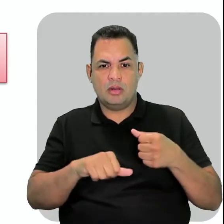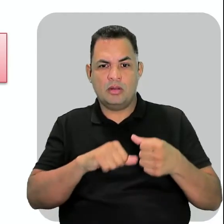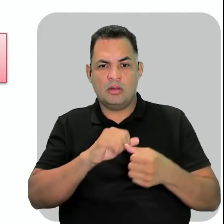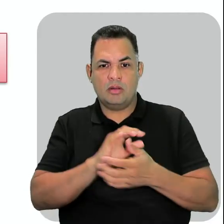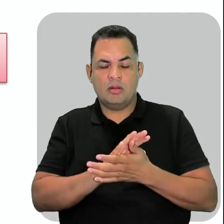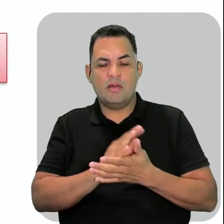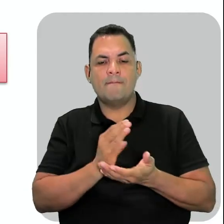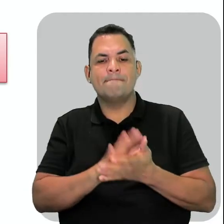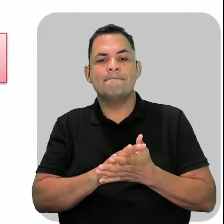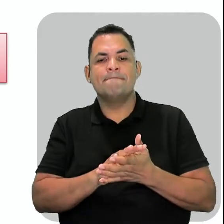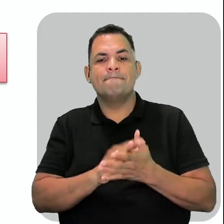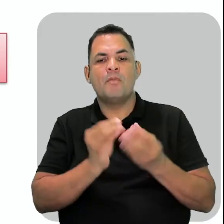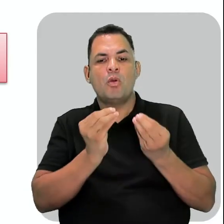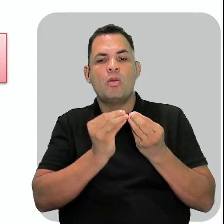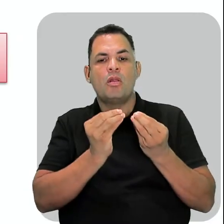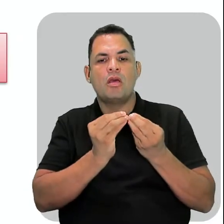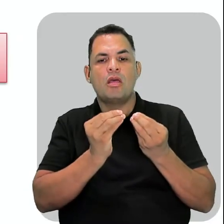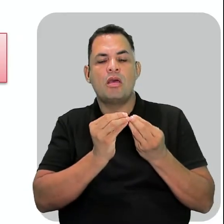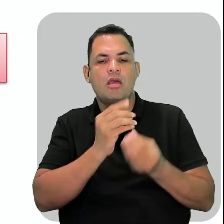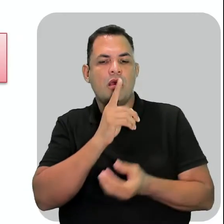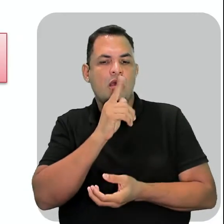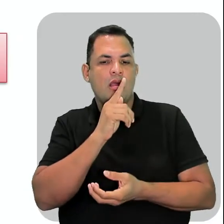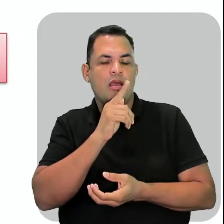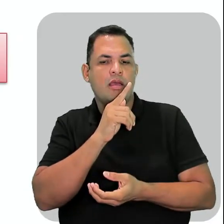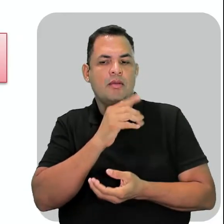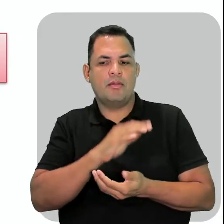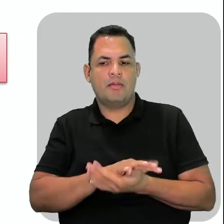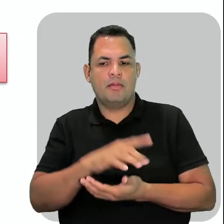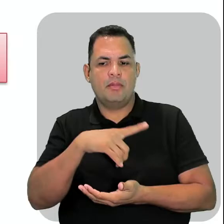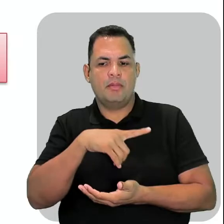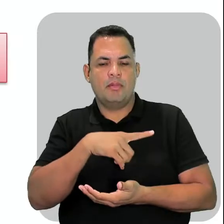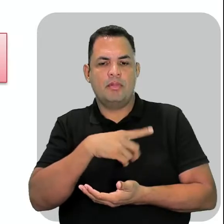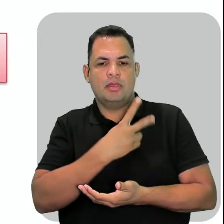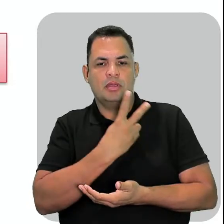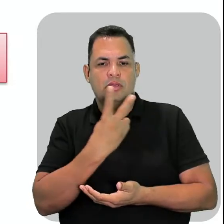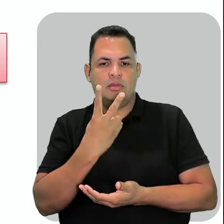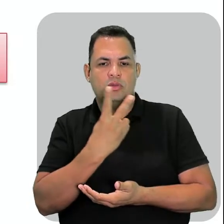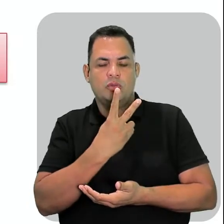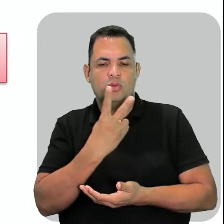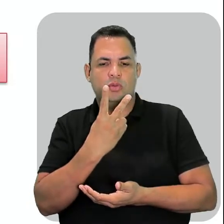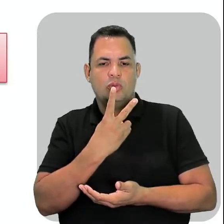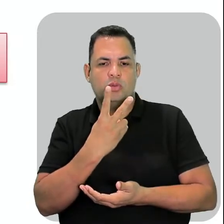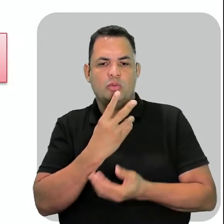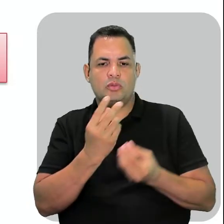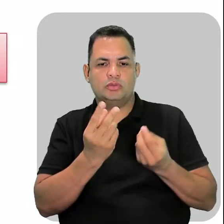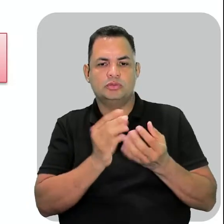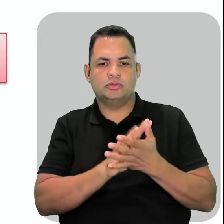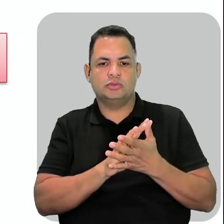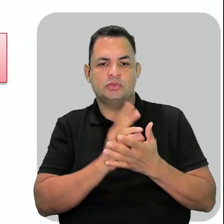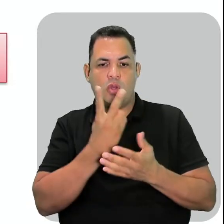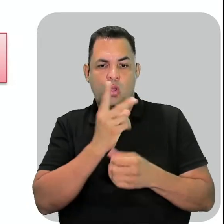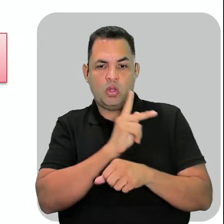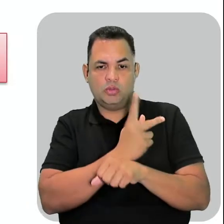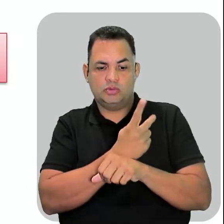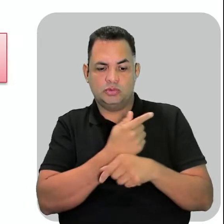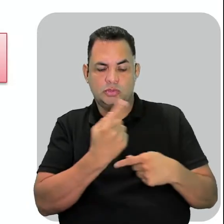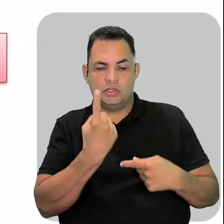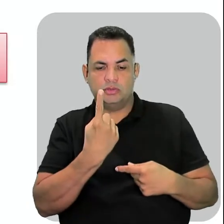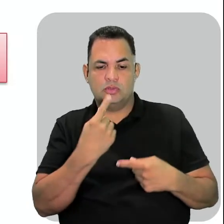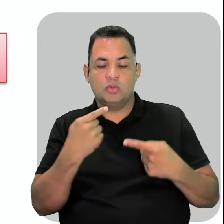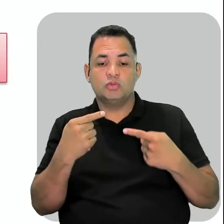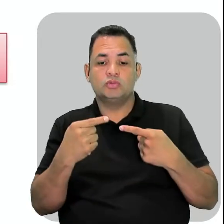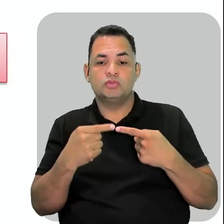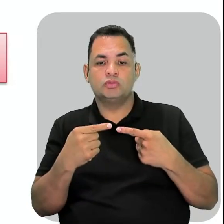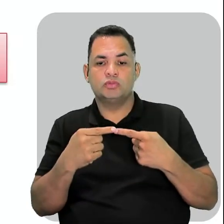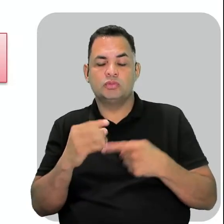Uma molécula de água. Ó. Se você for observar, eu tenho 2 hidrogênios ligados a um oxigênio. Então, eu formei